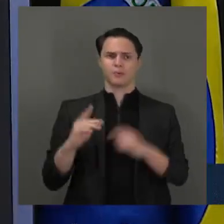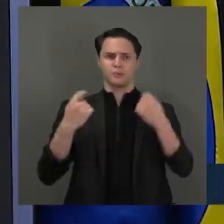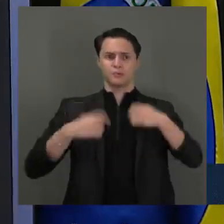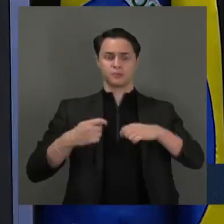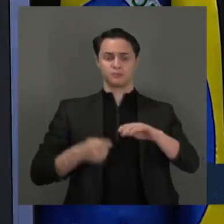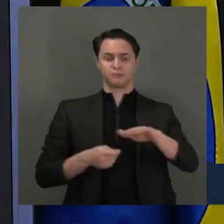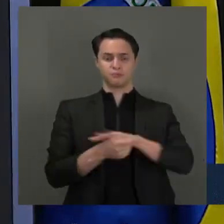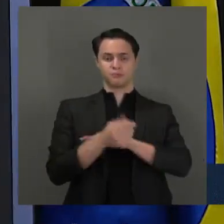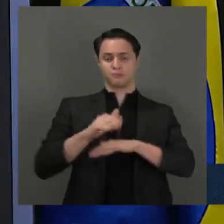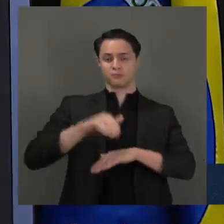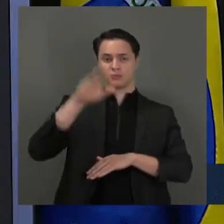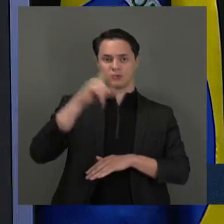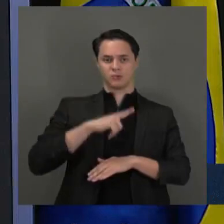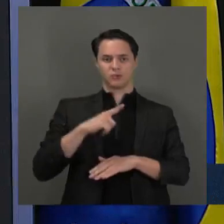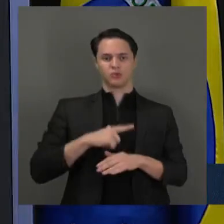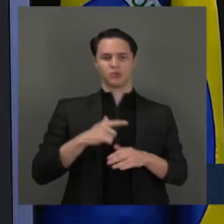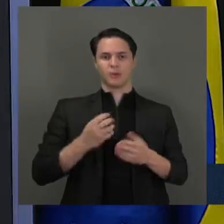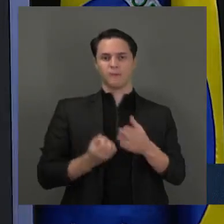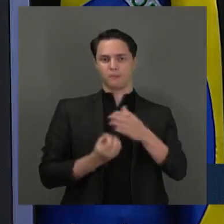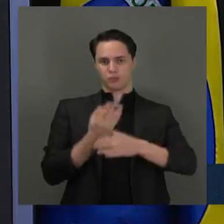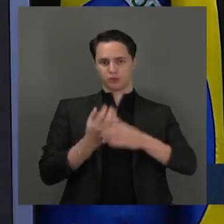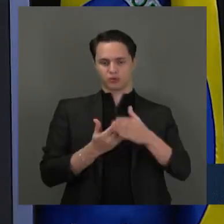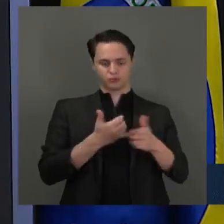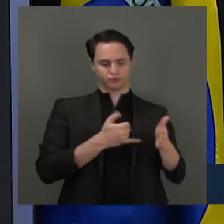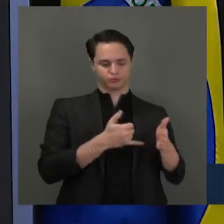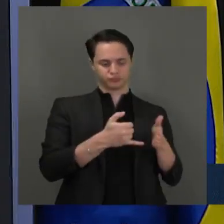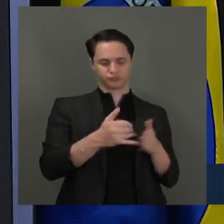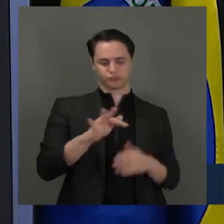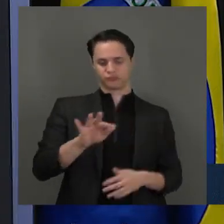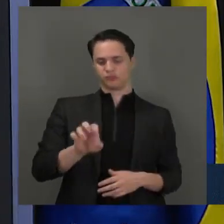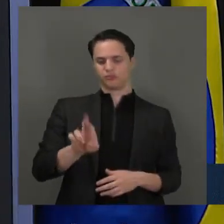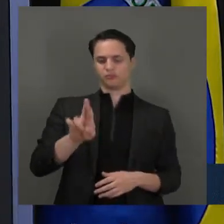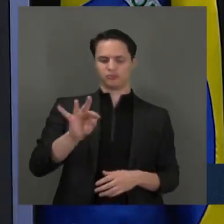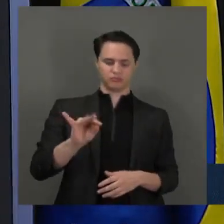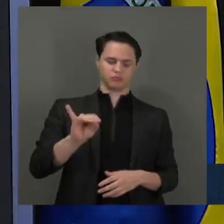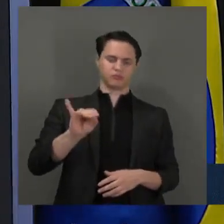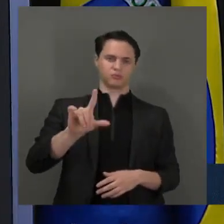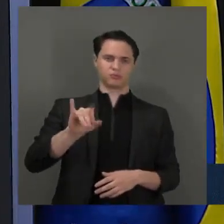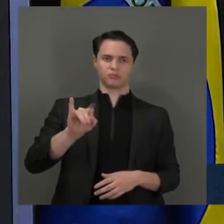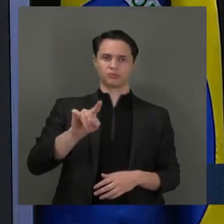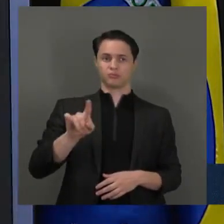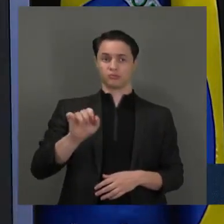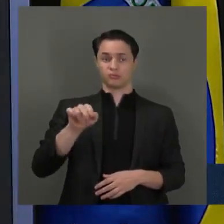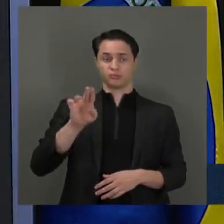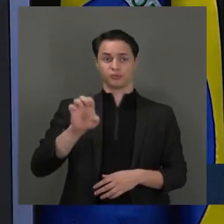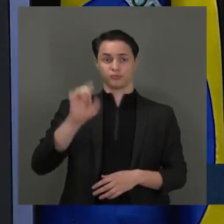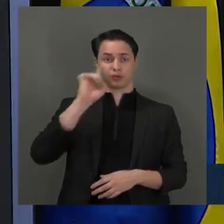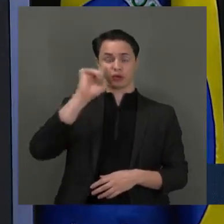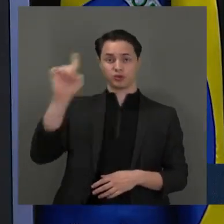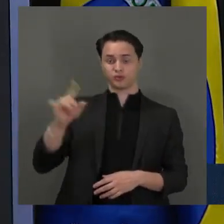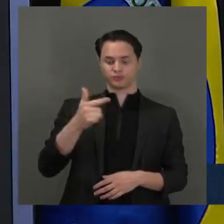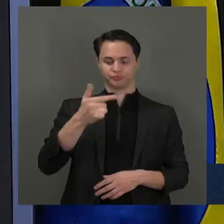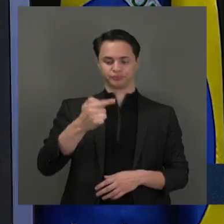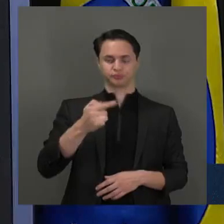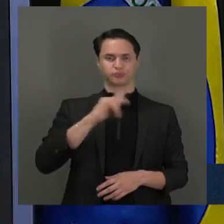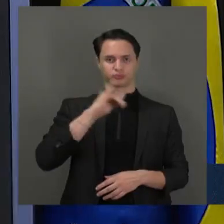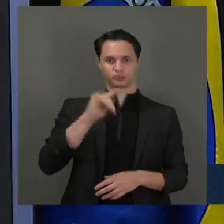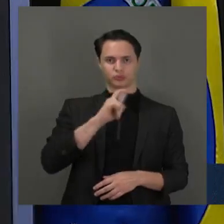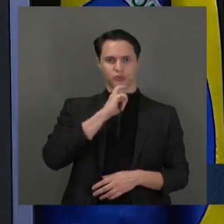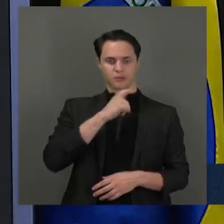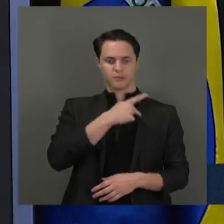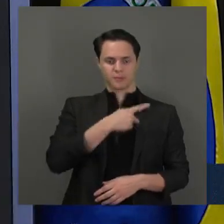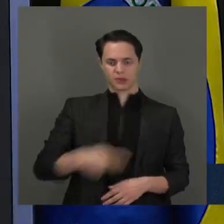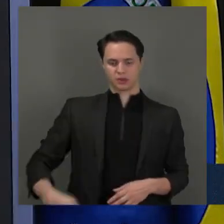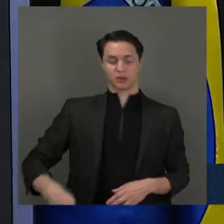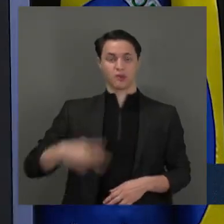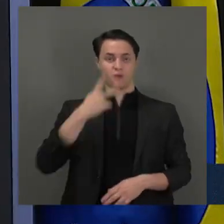na produção de fertilizantes. No dia 27 de julho, durante o lançamento do Plano Safra, o presidente